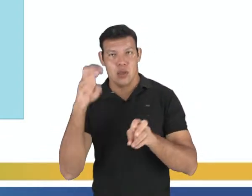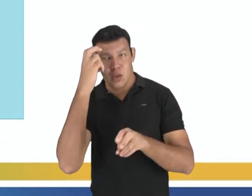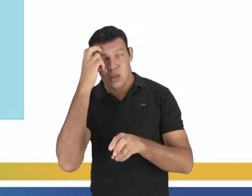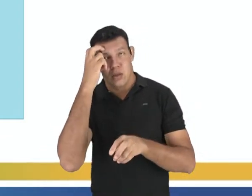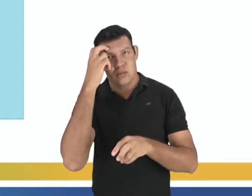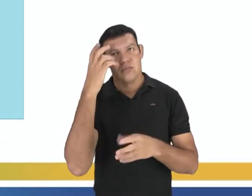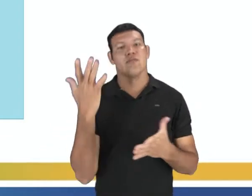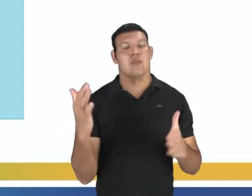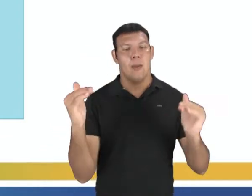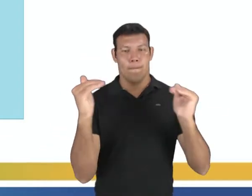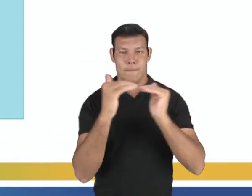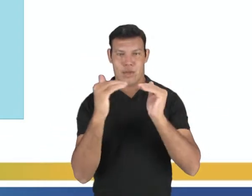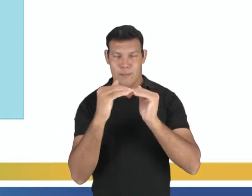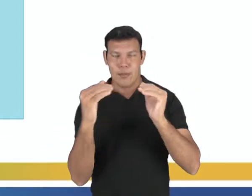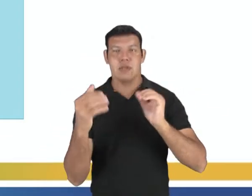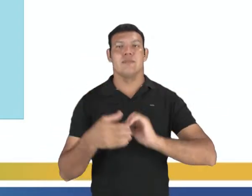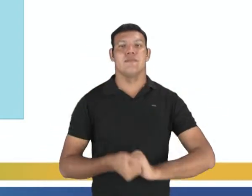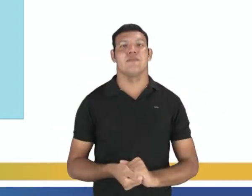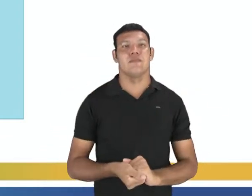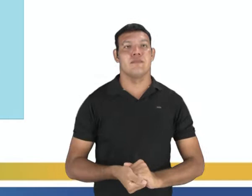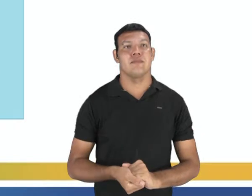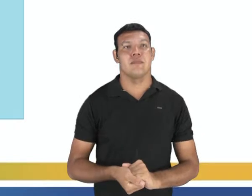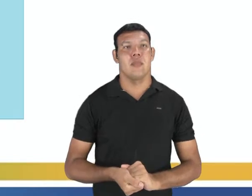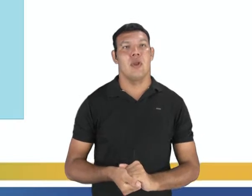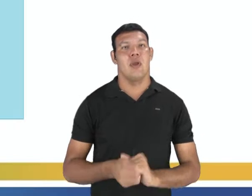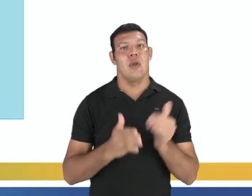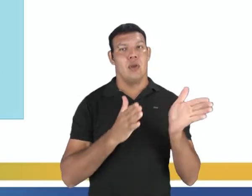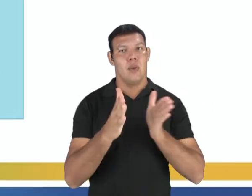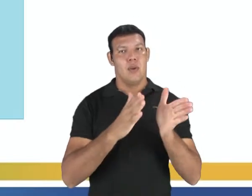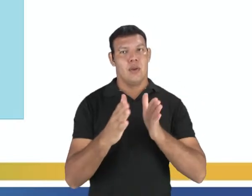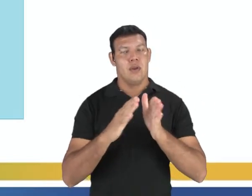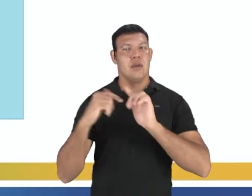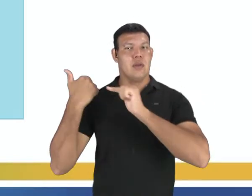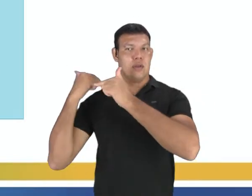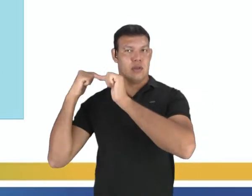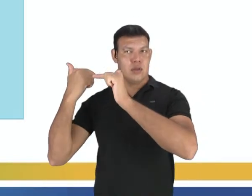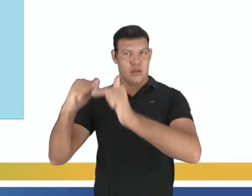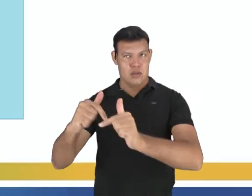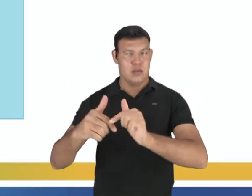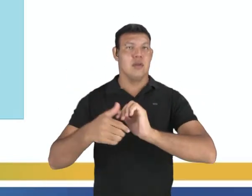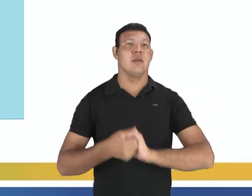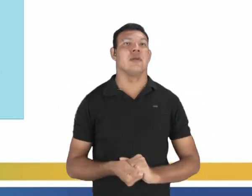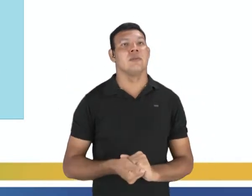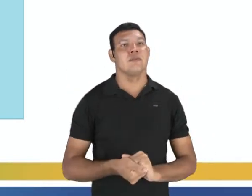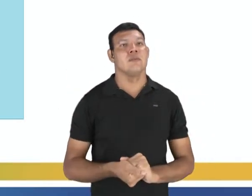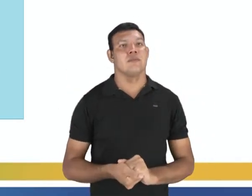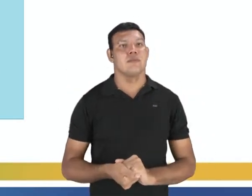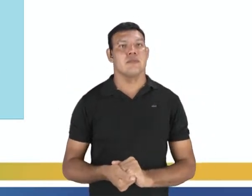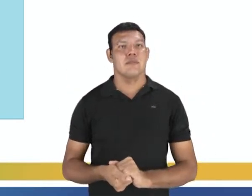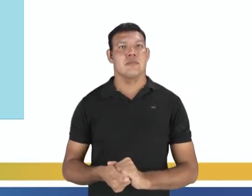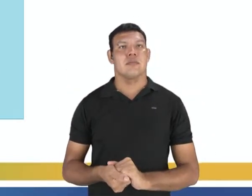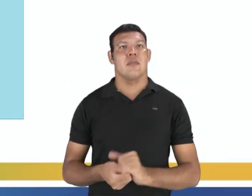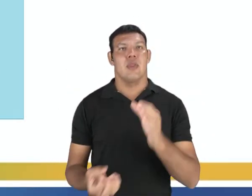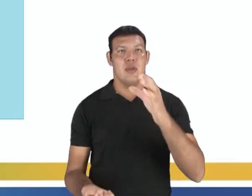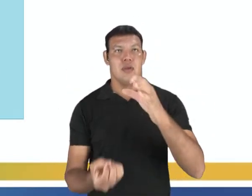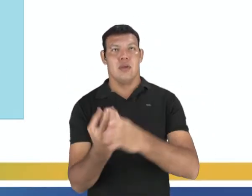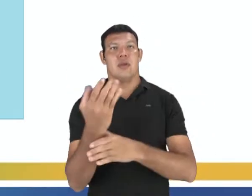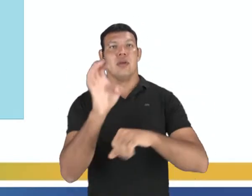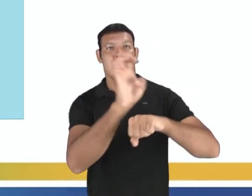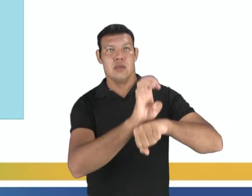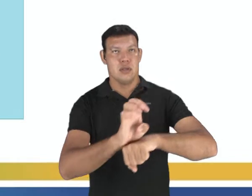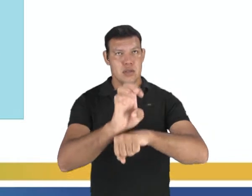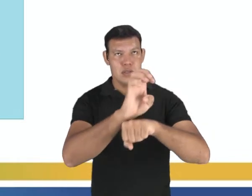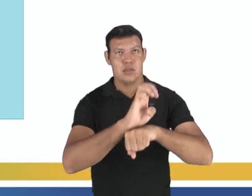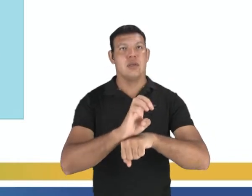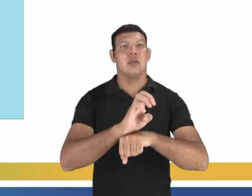aí bem próxima. O período clássico, né, onde essas cidades-estados gregas se consolidaram como forma de organização